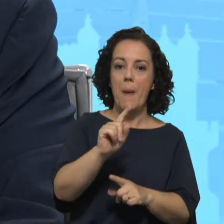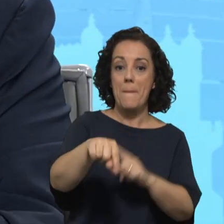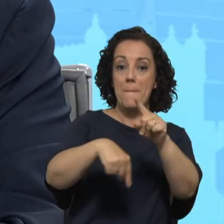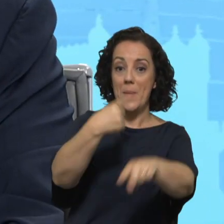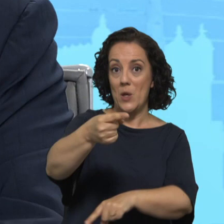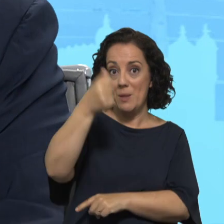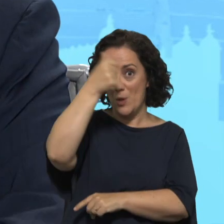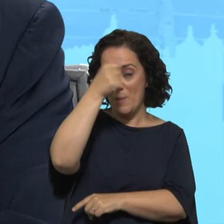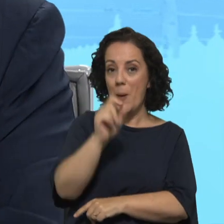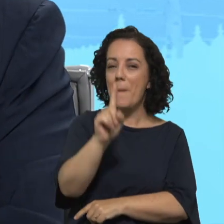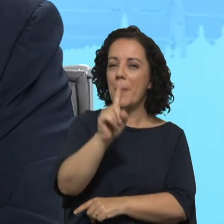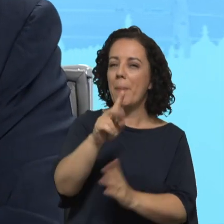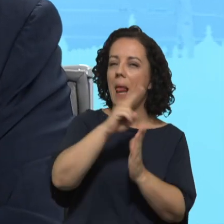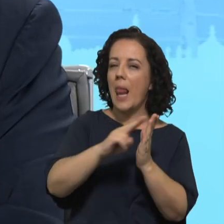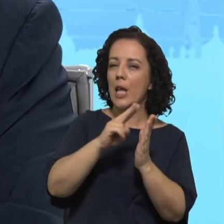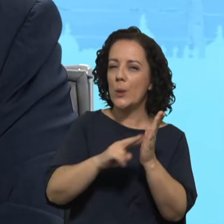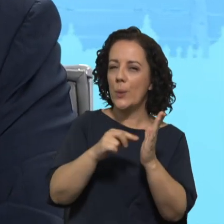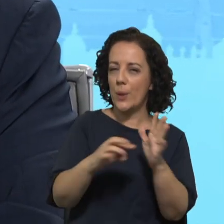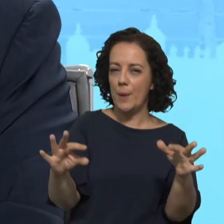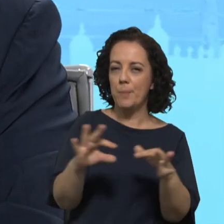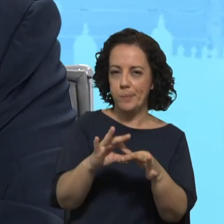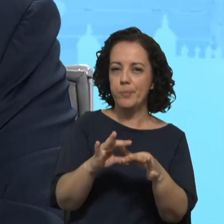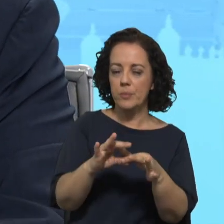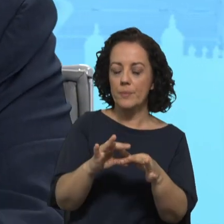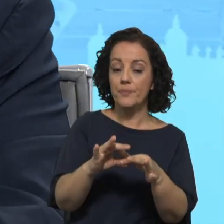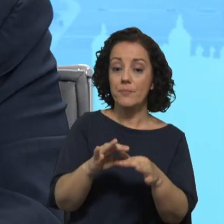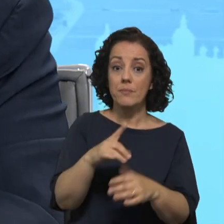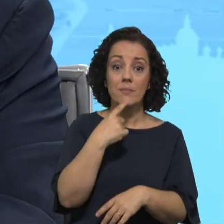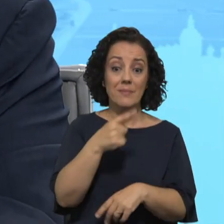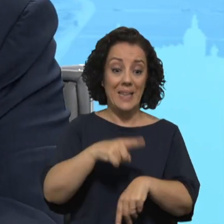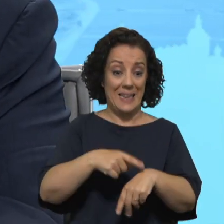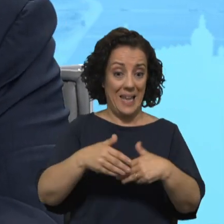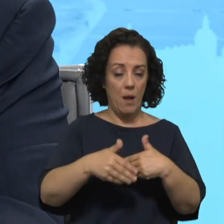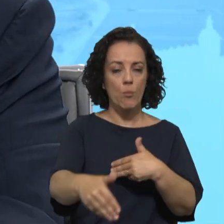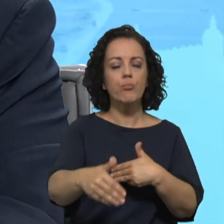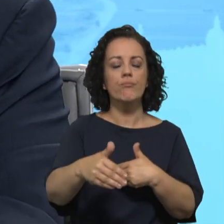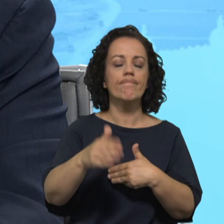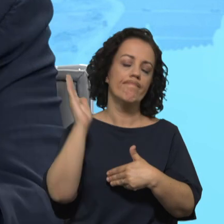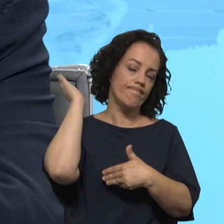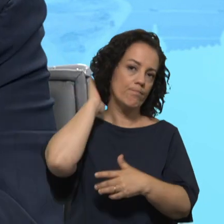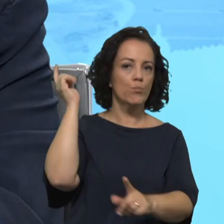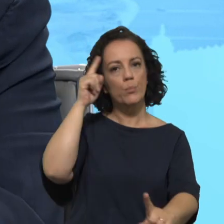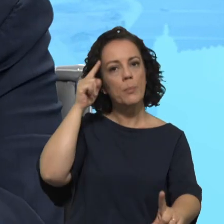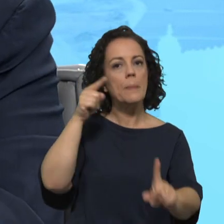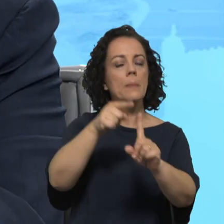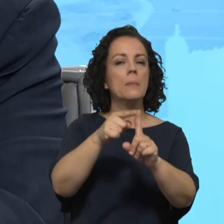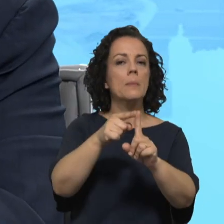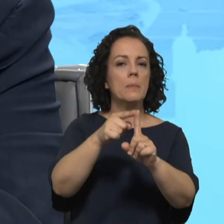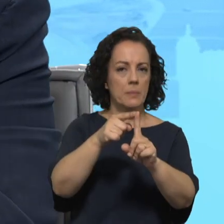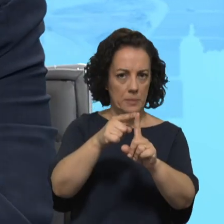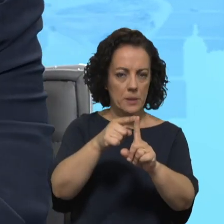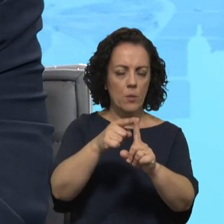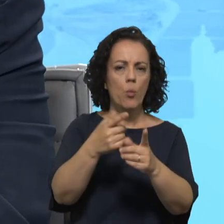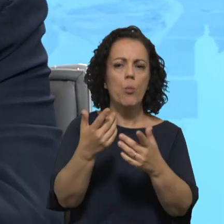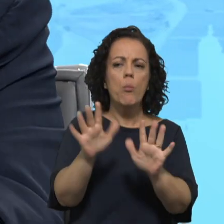domingo nos apresenta, este tempo é o tempo da missão. No fundo, e o que é que nós